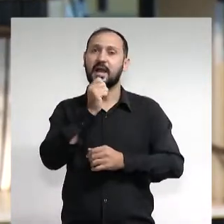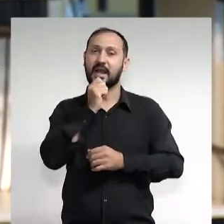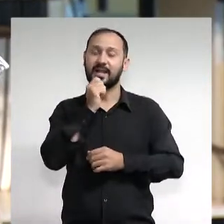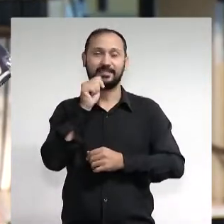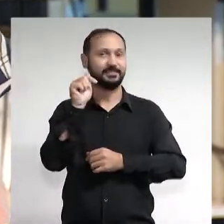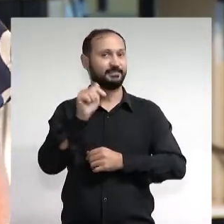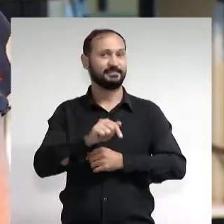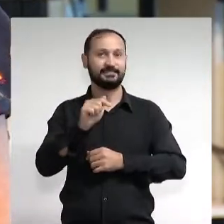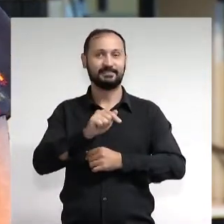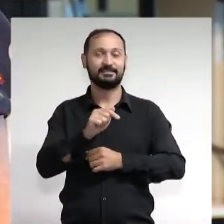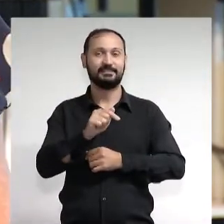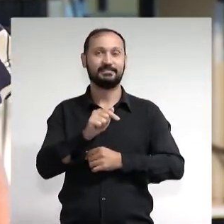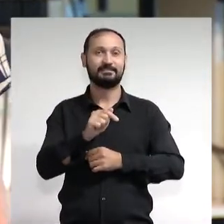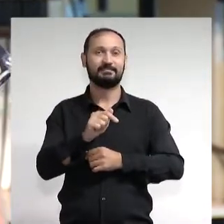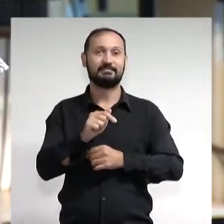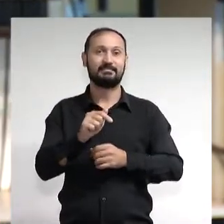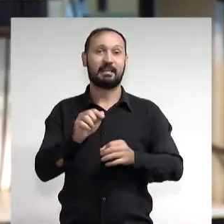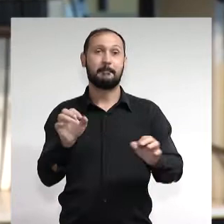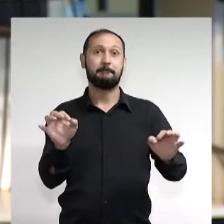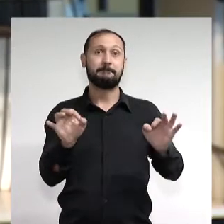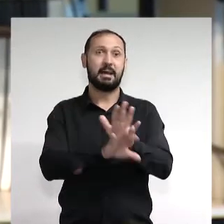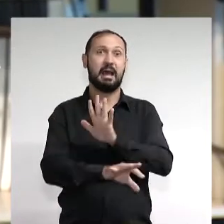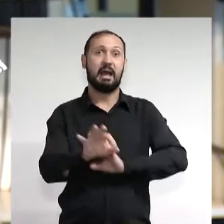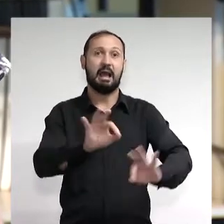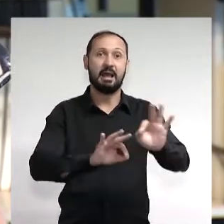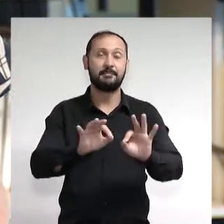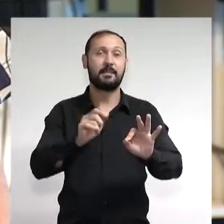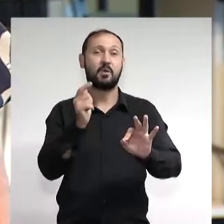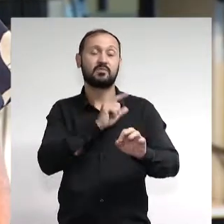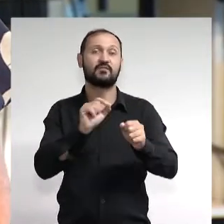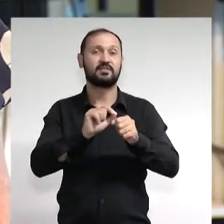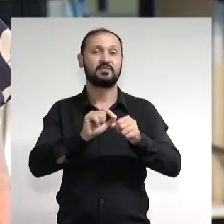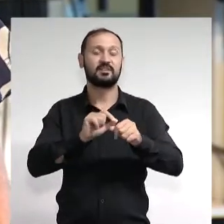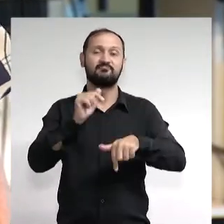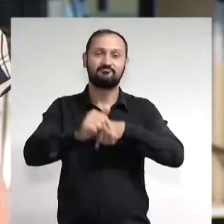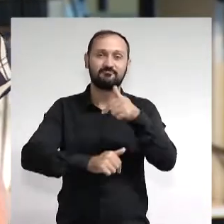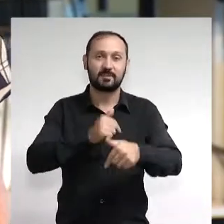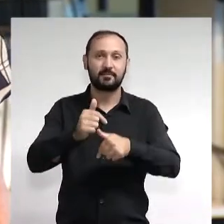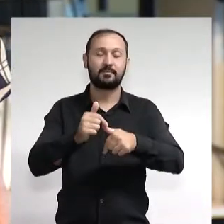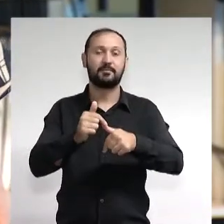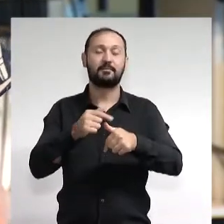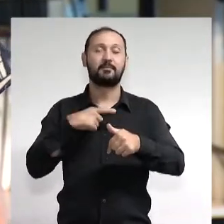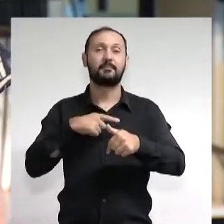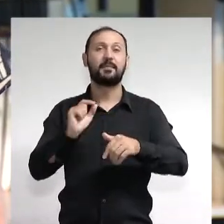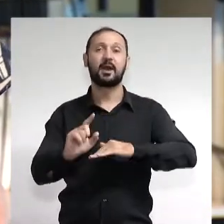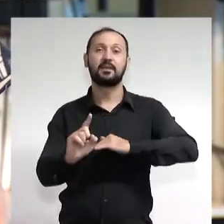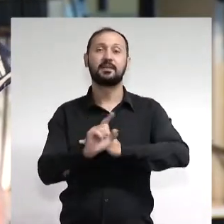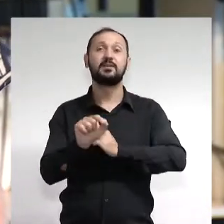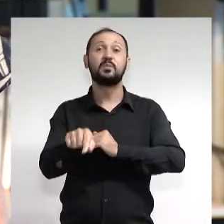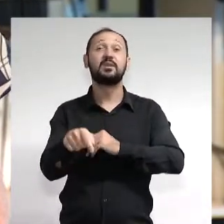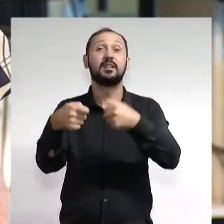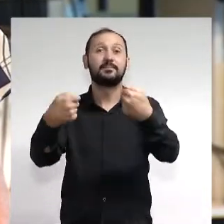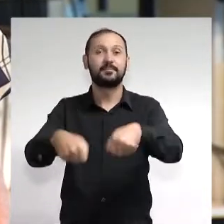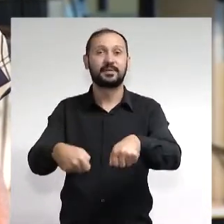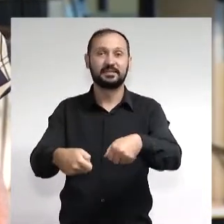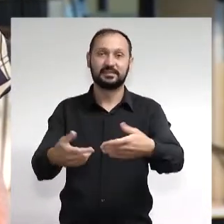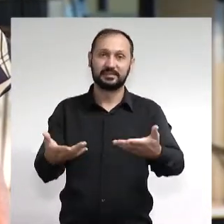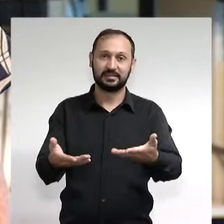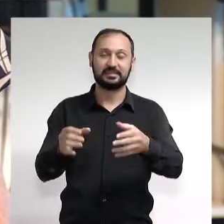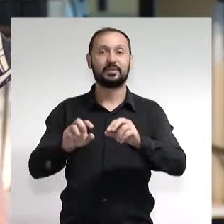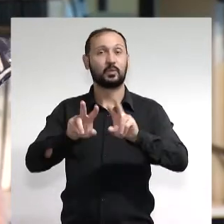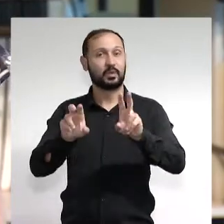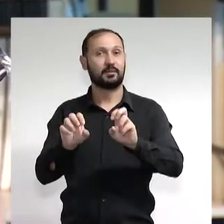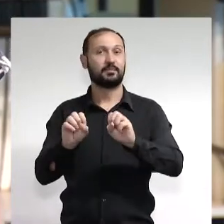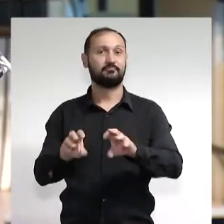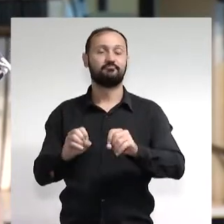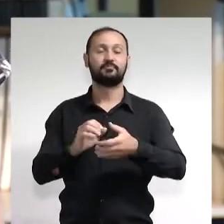não está preparada efetivamente para desenvolver um trabalho que atenda às necessidades educacionais dos estudantes.